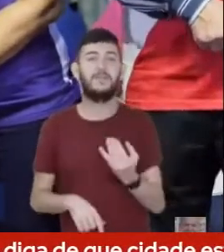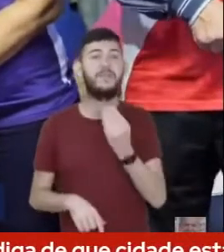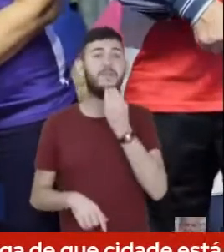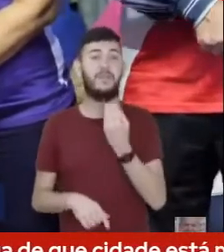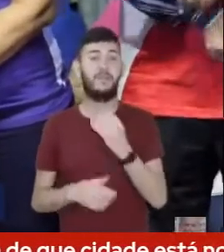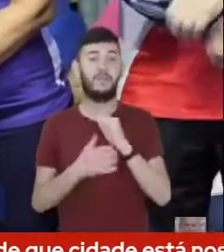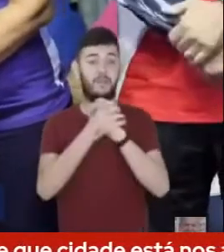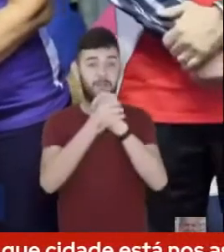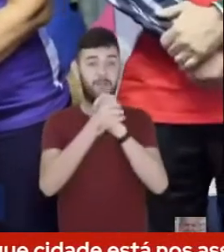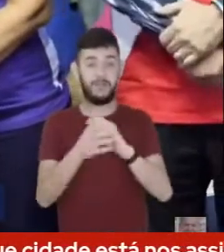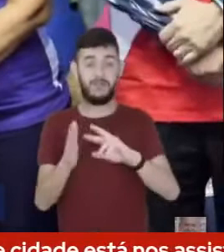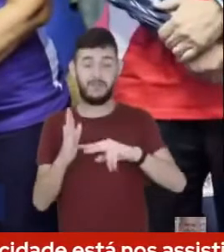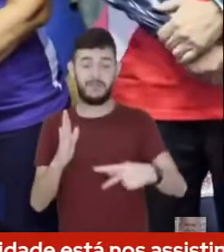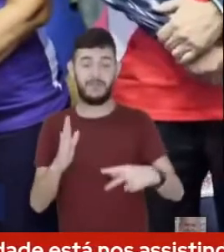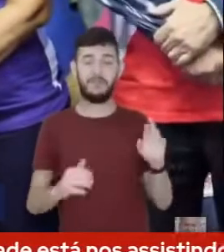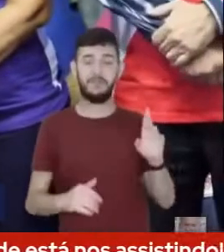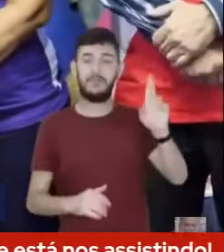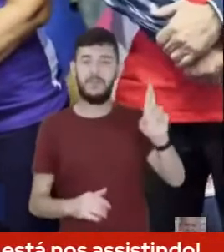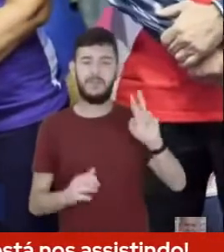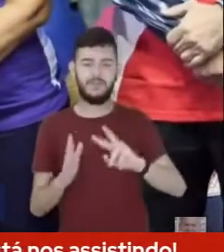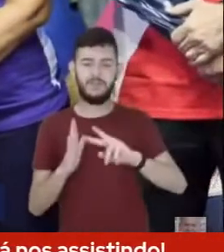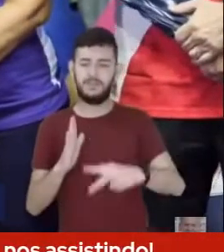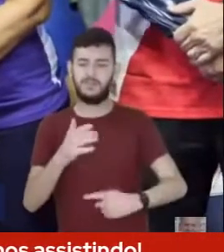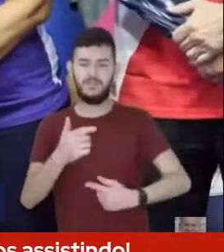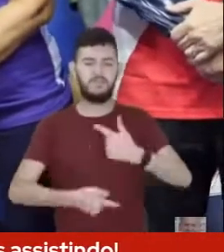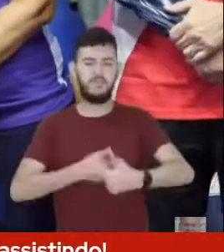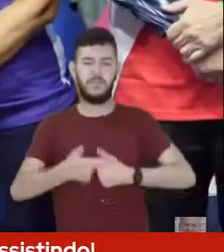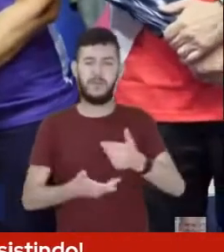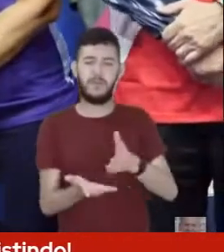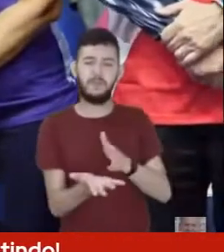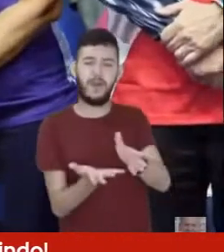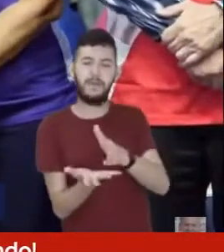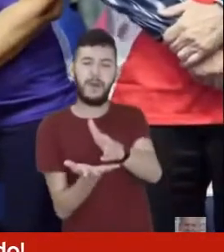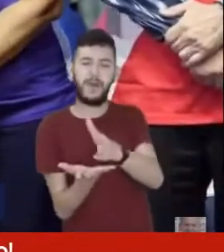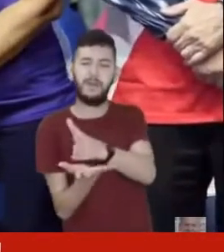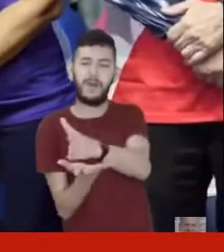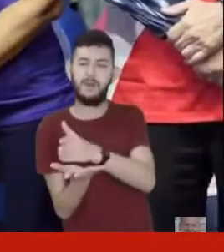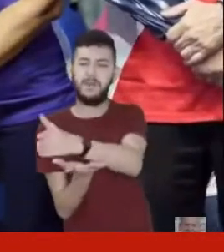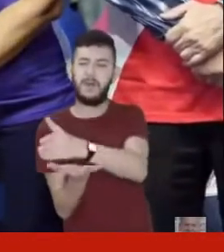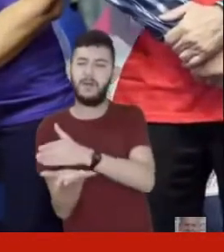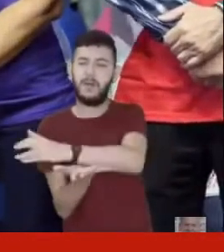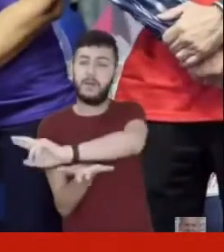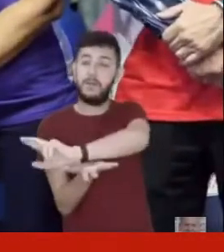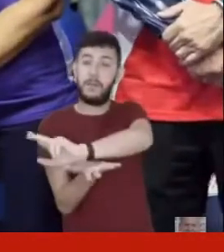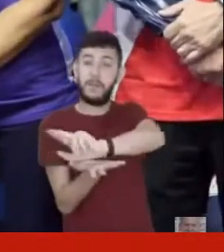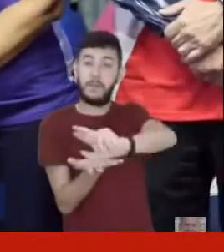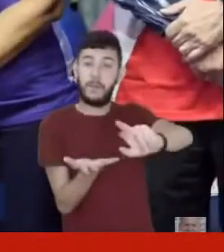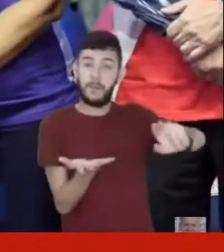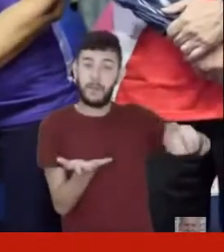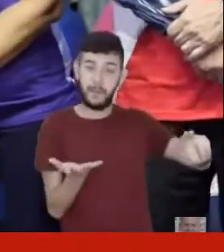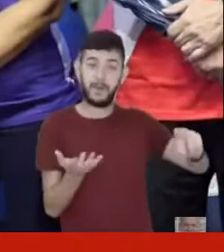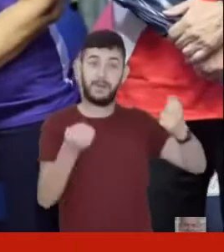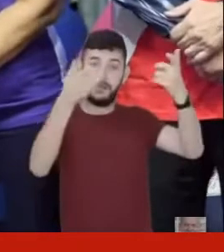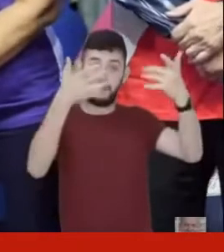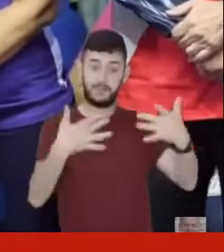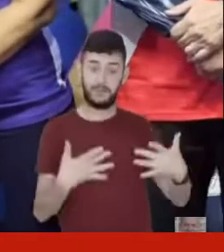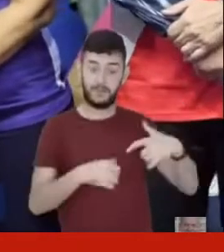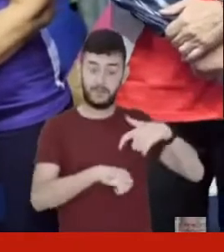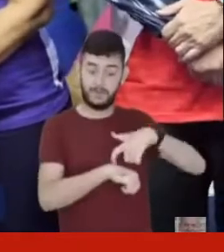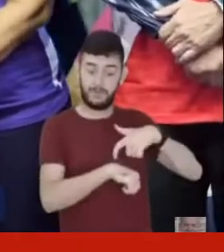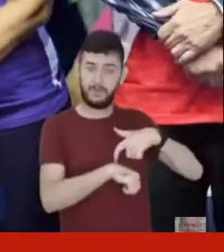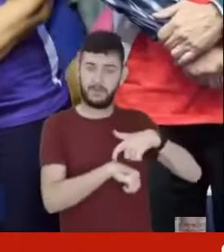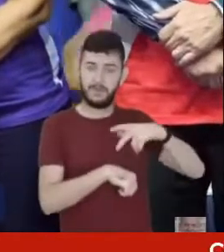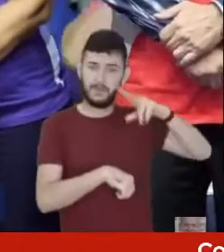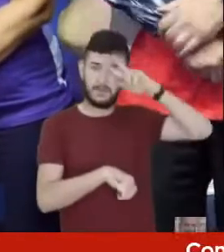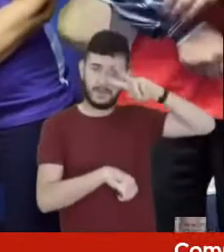os sindicatos e todos os seus segmentos, e dizer, companheiros, é um momento único, é um momento histórico para todos nós. Temos